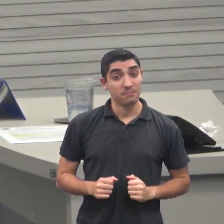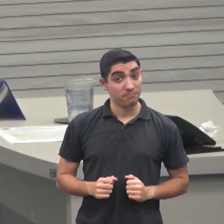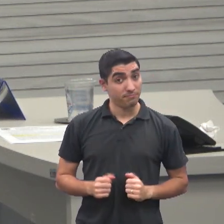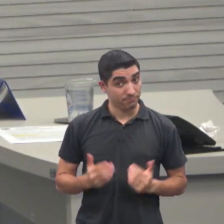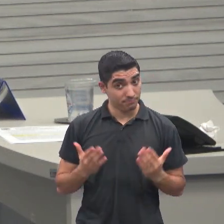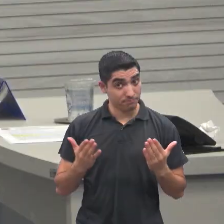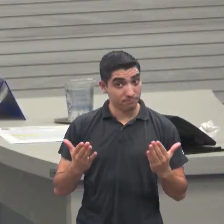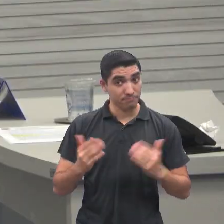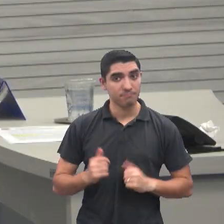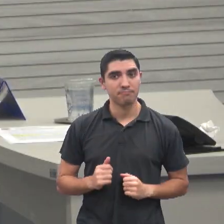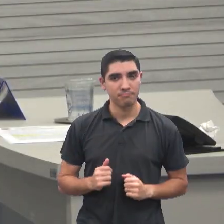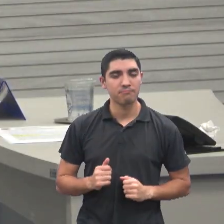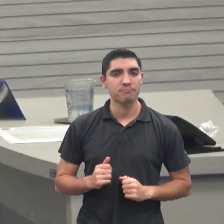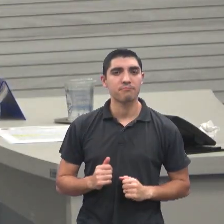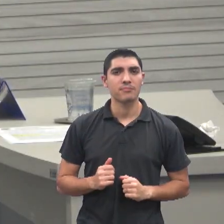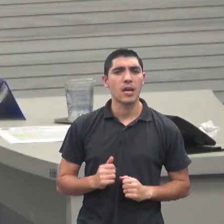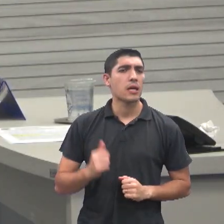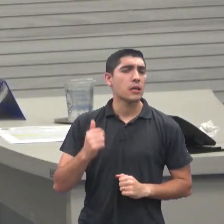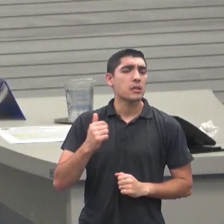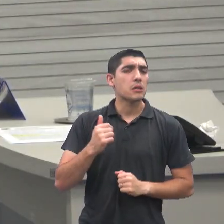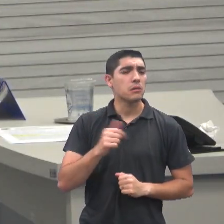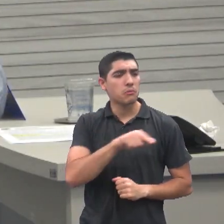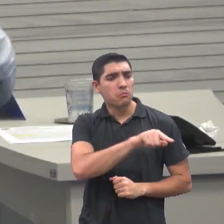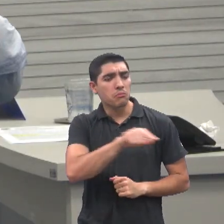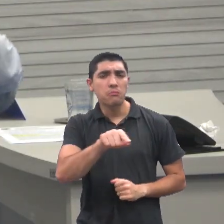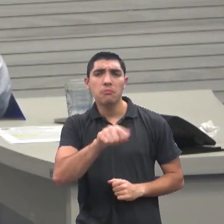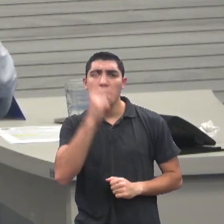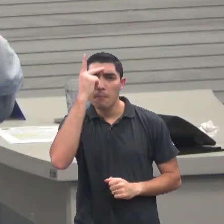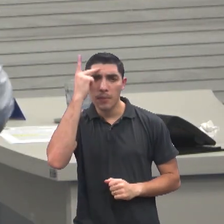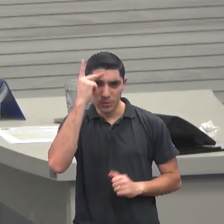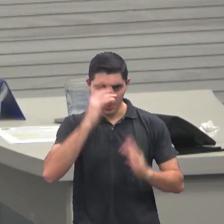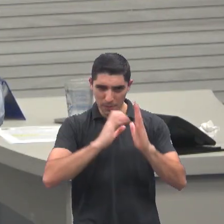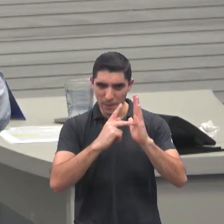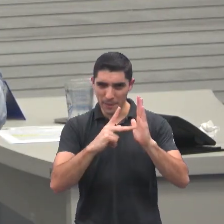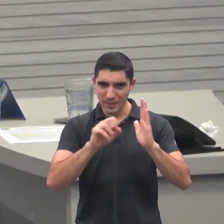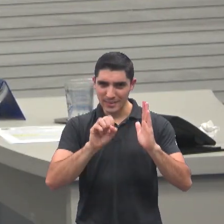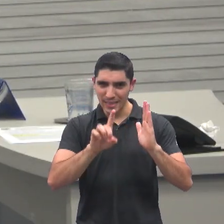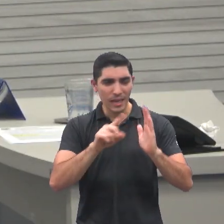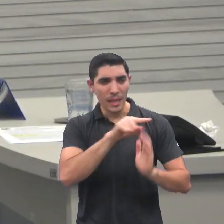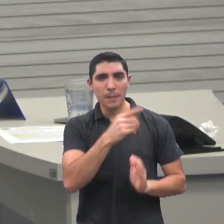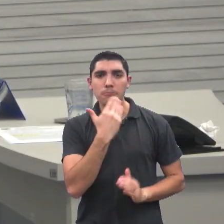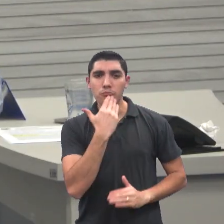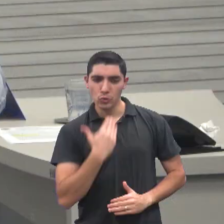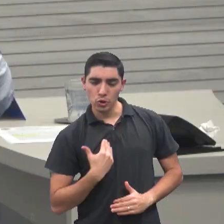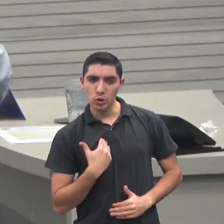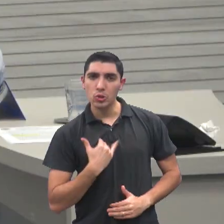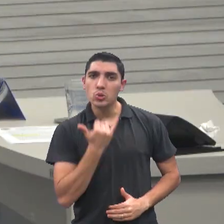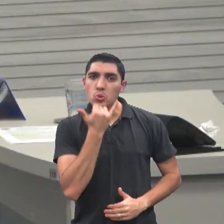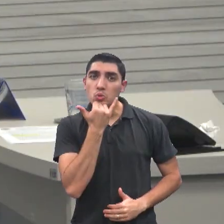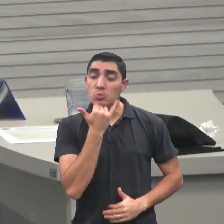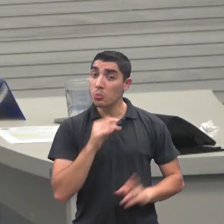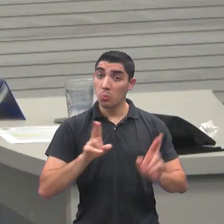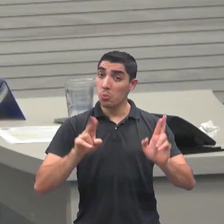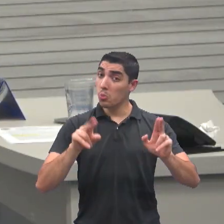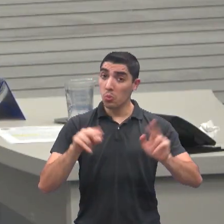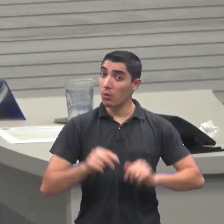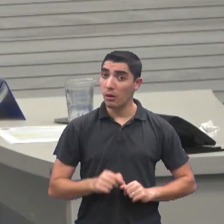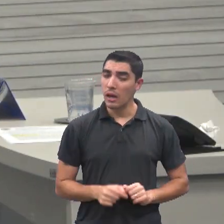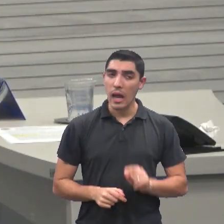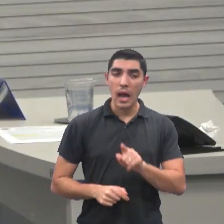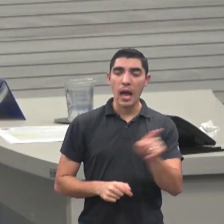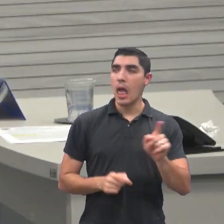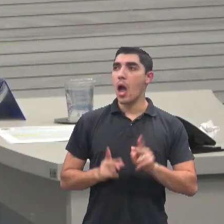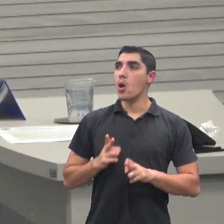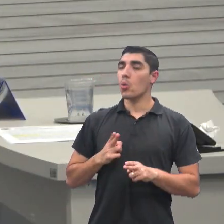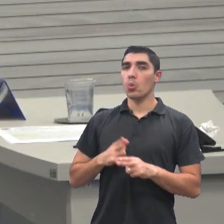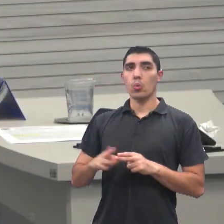foi posicionamento, e eu não vi ninguém deles pedir desculpa, vi retratar, não teve isso. Esqueceram, naquela